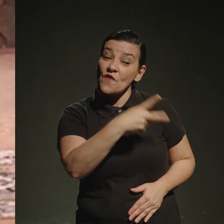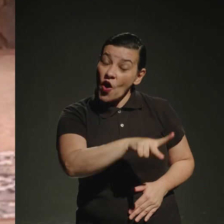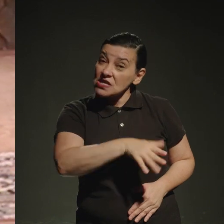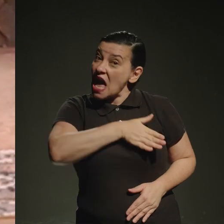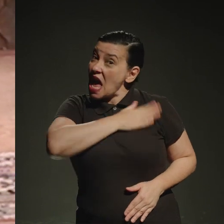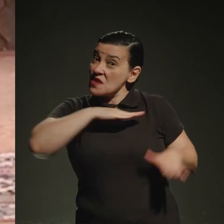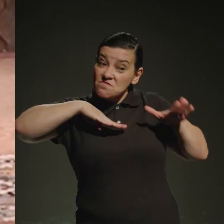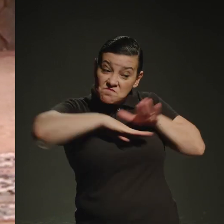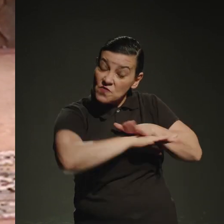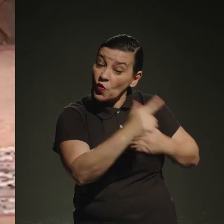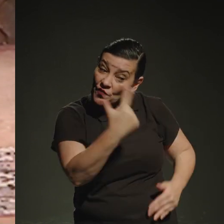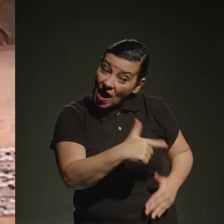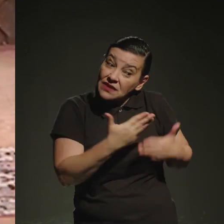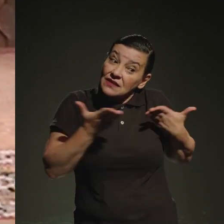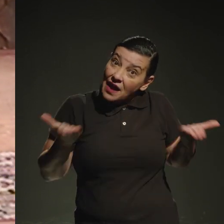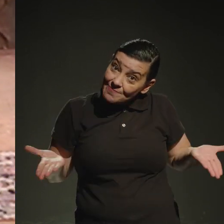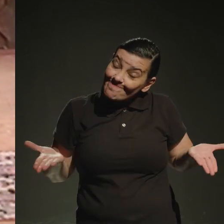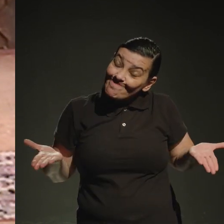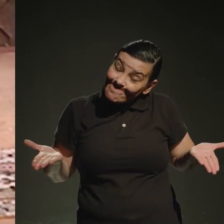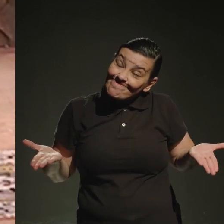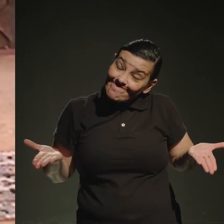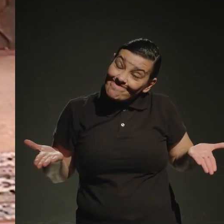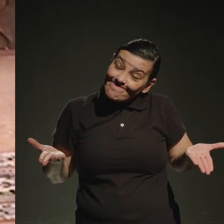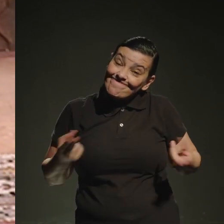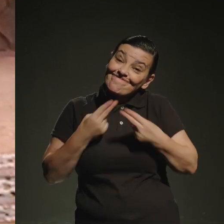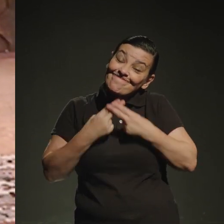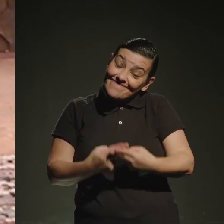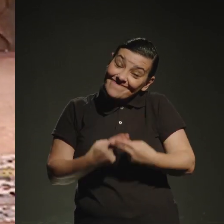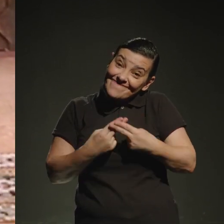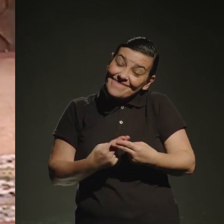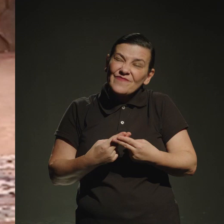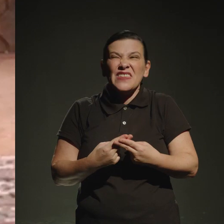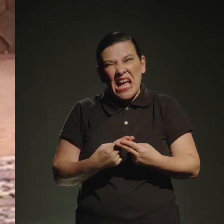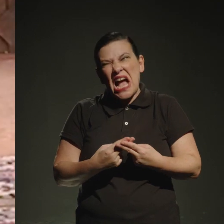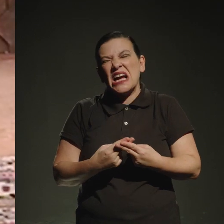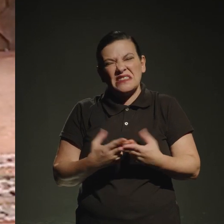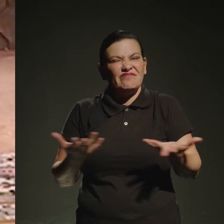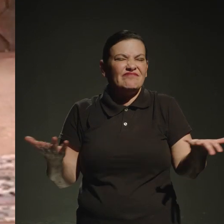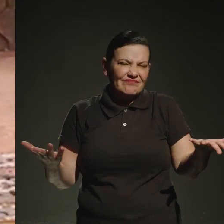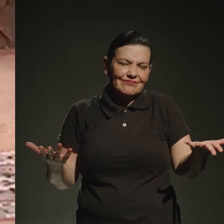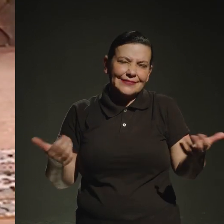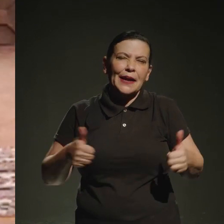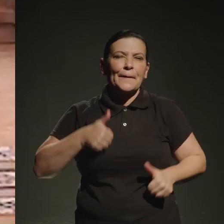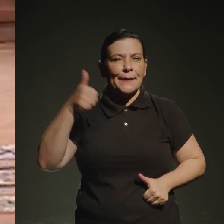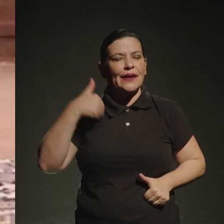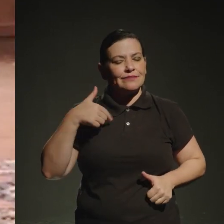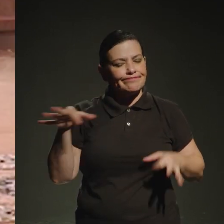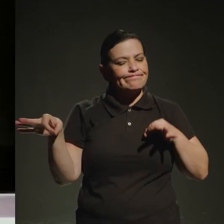é. Não é. É. É. Mas talvez seja melhor tomar